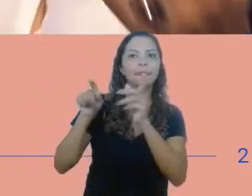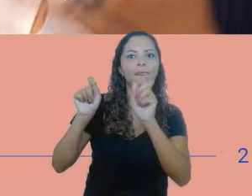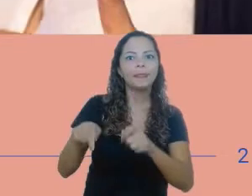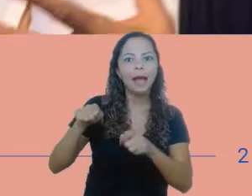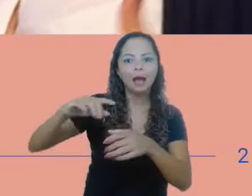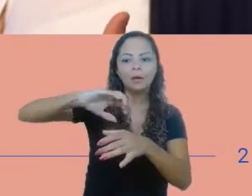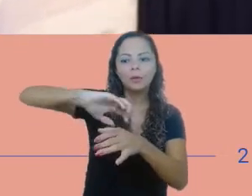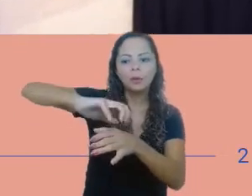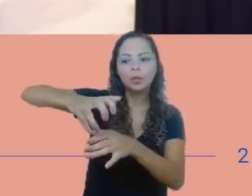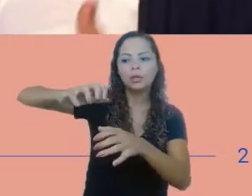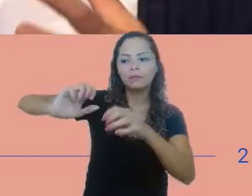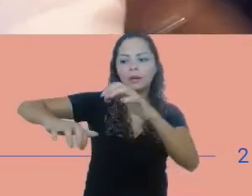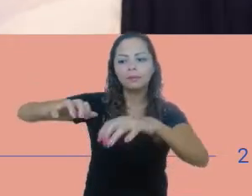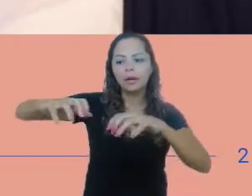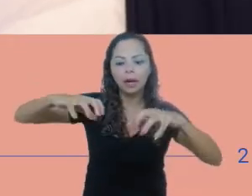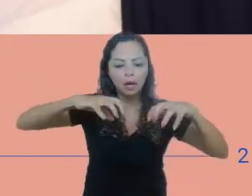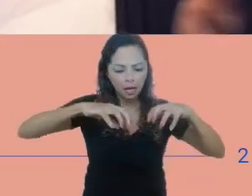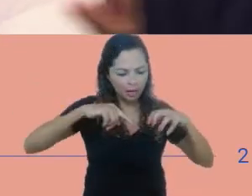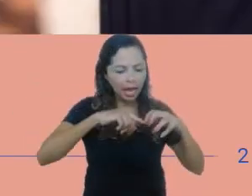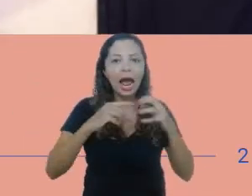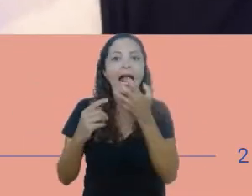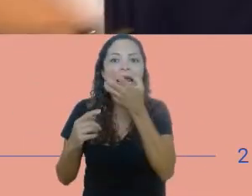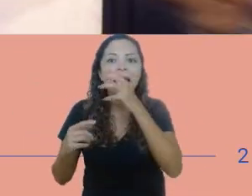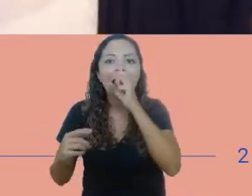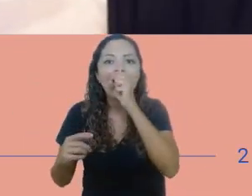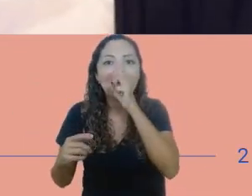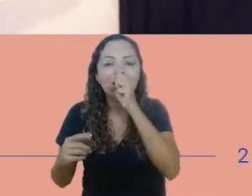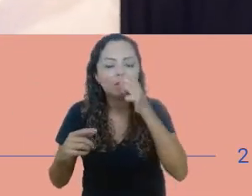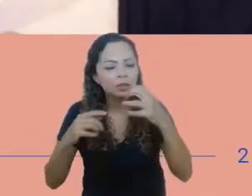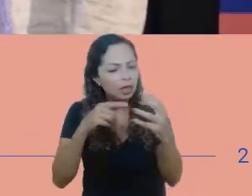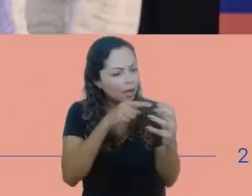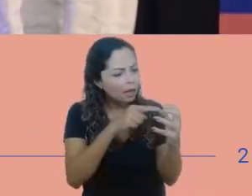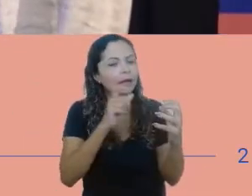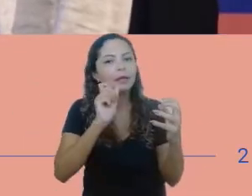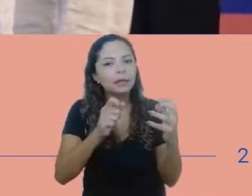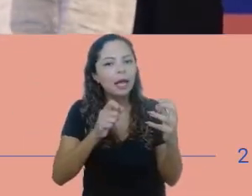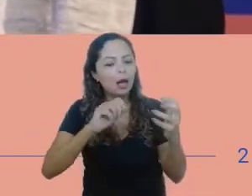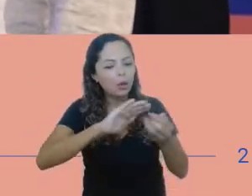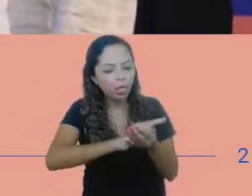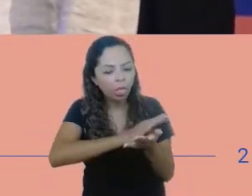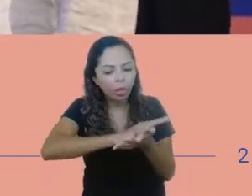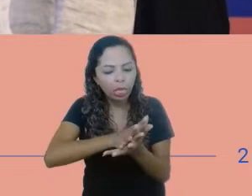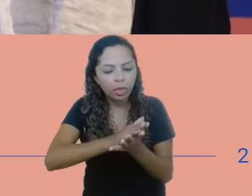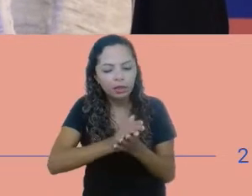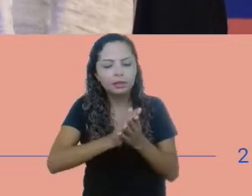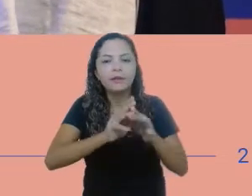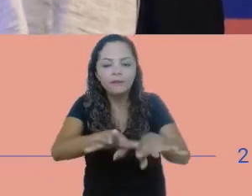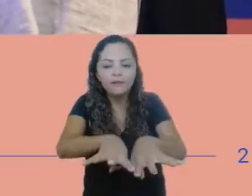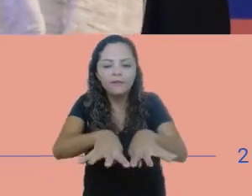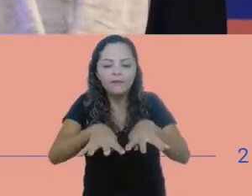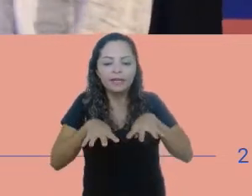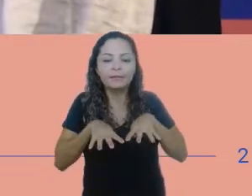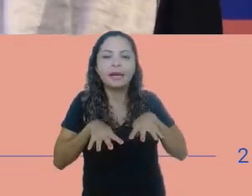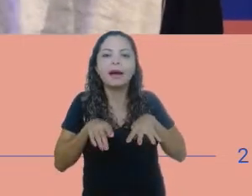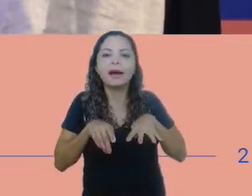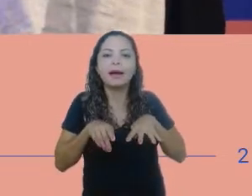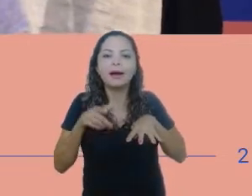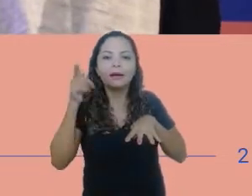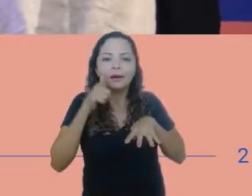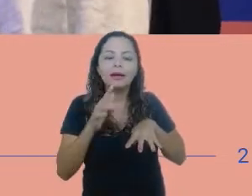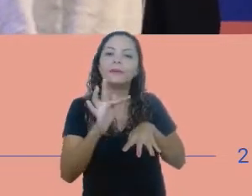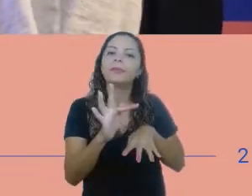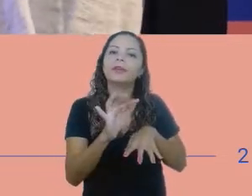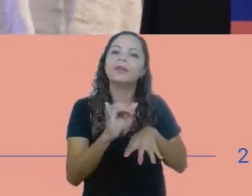e o mais bacana É disso aqui no processo de desenvolvimento dessa fibra ele já fizeram uma parceria com uma grande